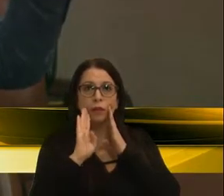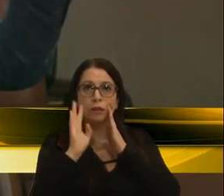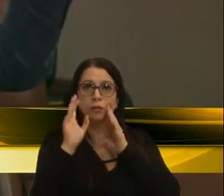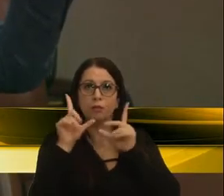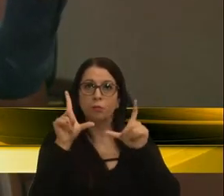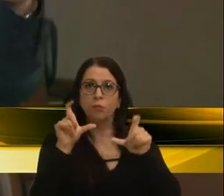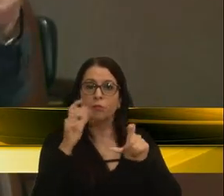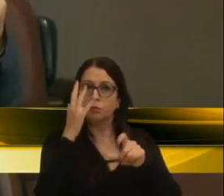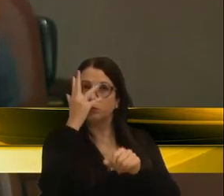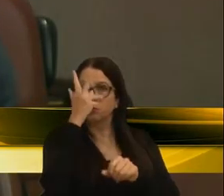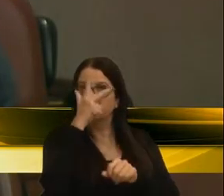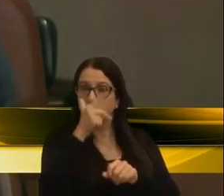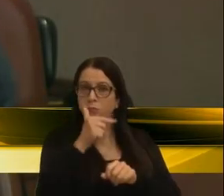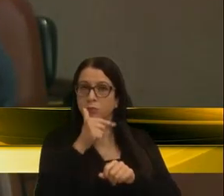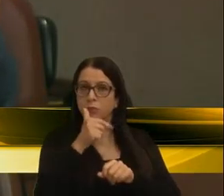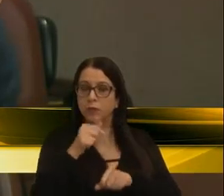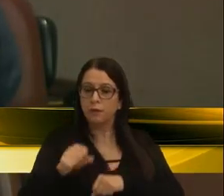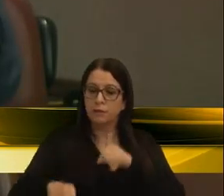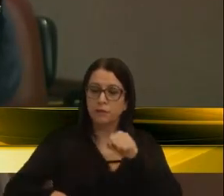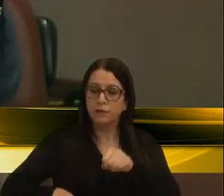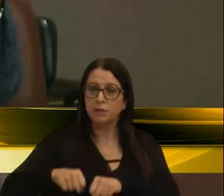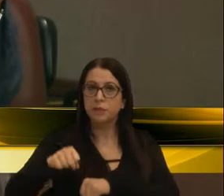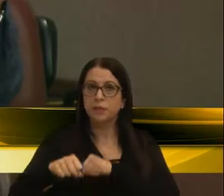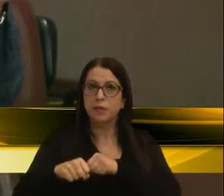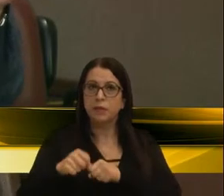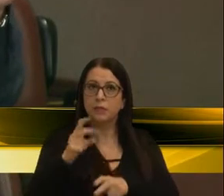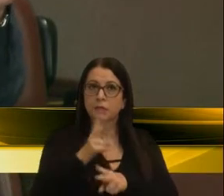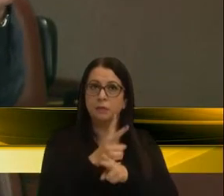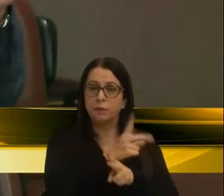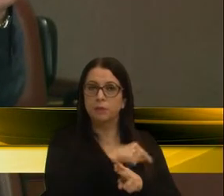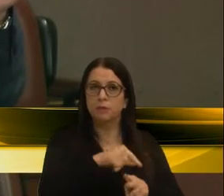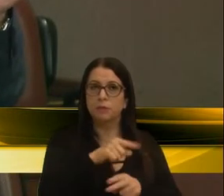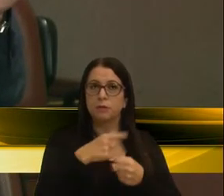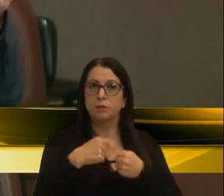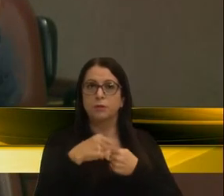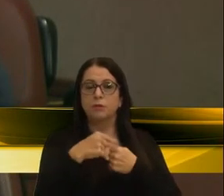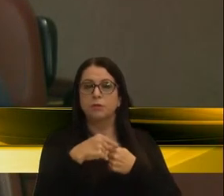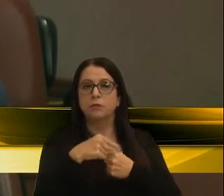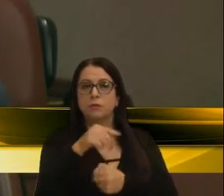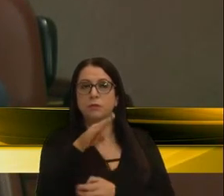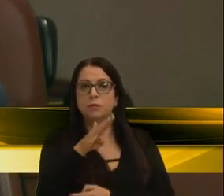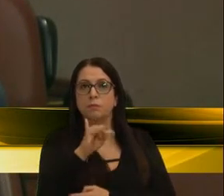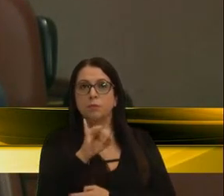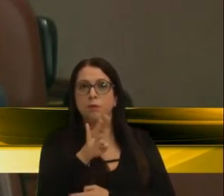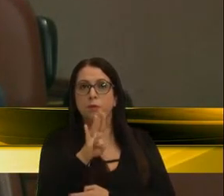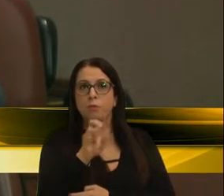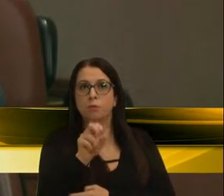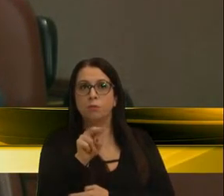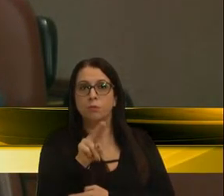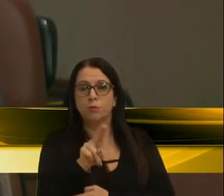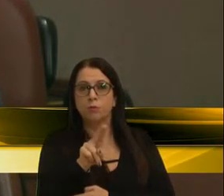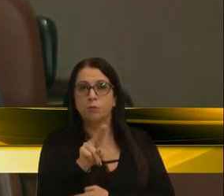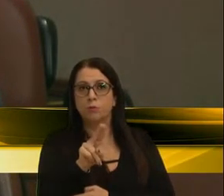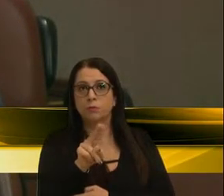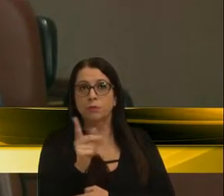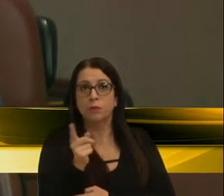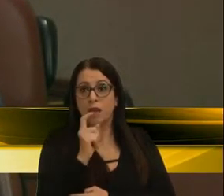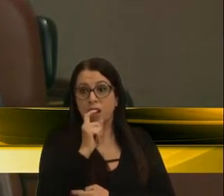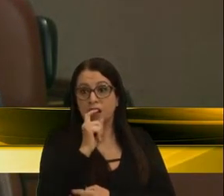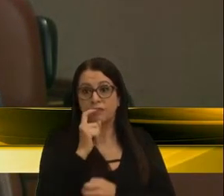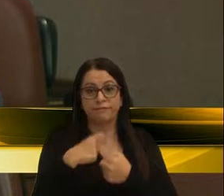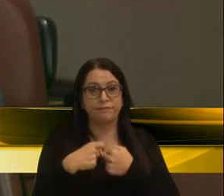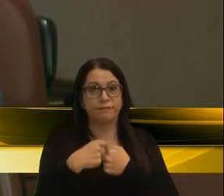né, das bicicletas compartilhadas lá na cidade de Bilbao. Aliás, fiquei com uma ciumeira dessa cidade,